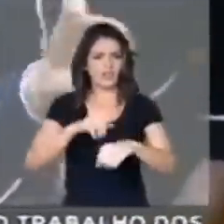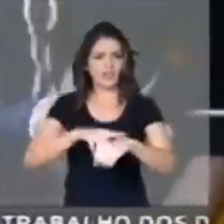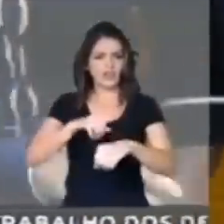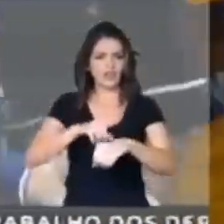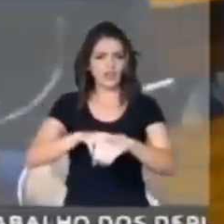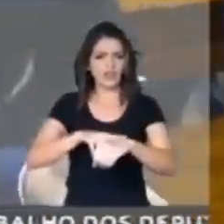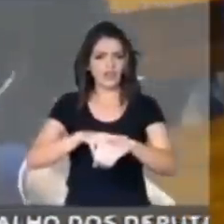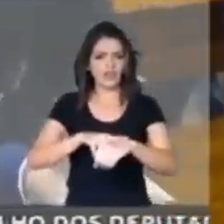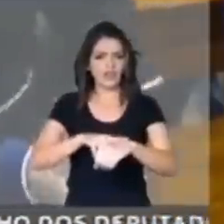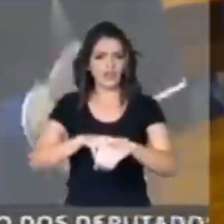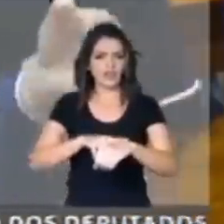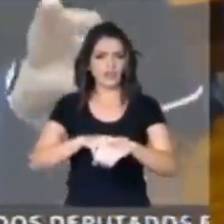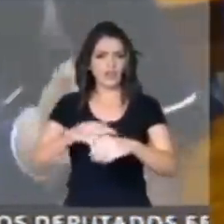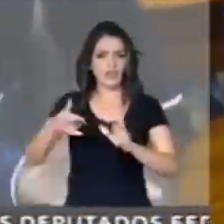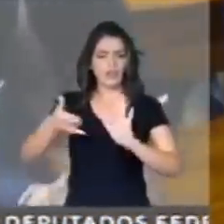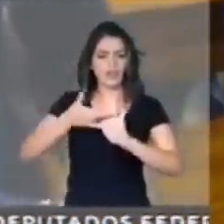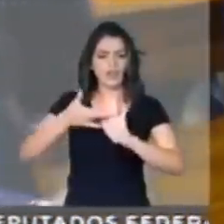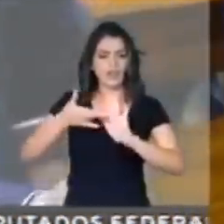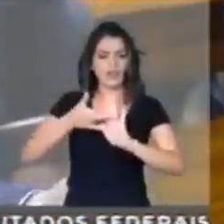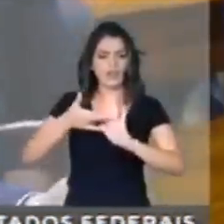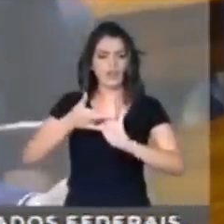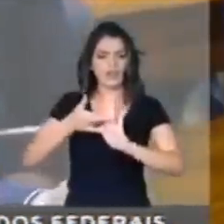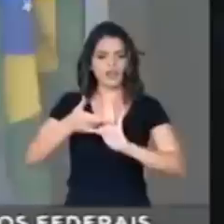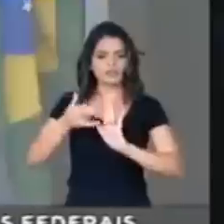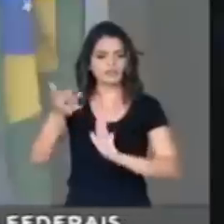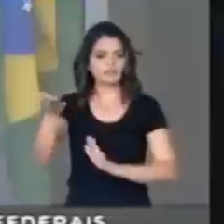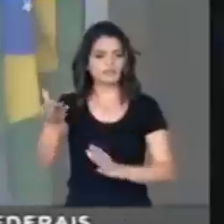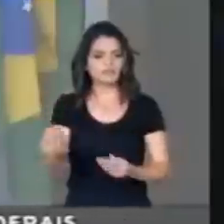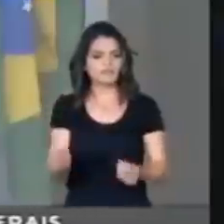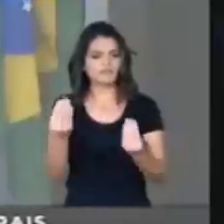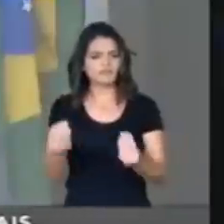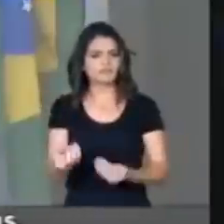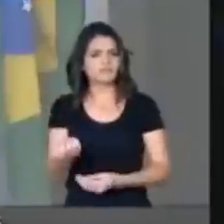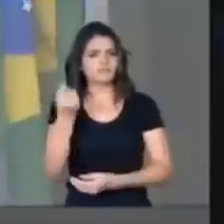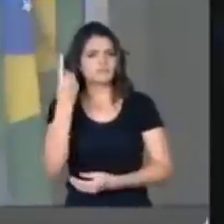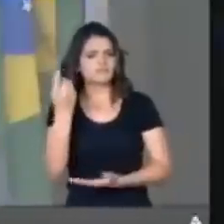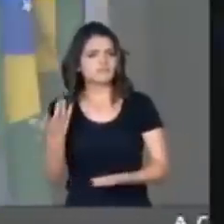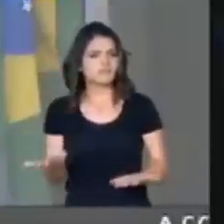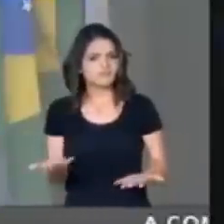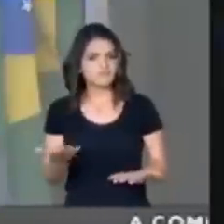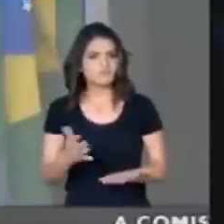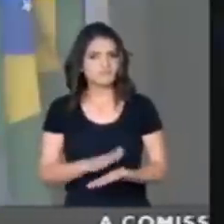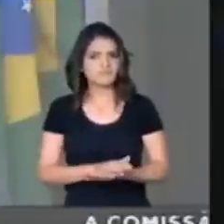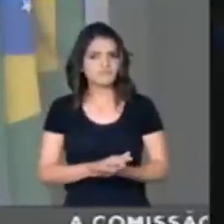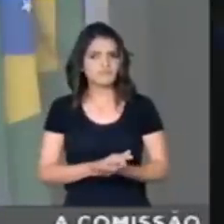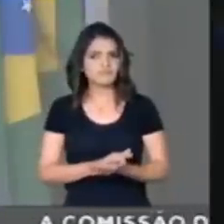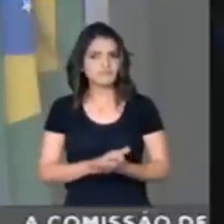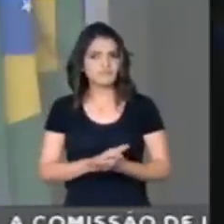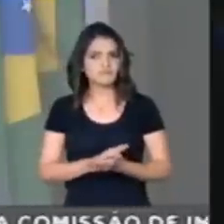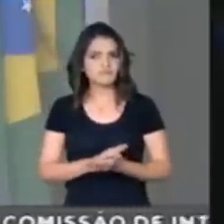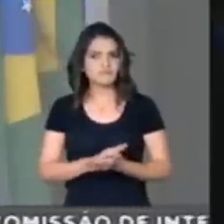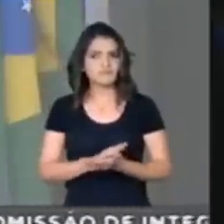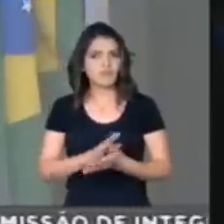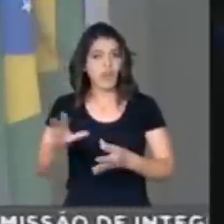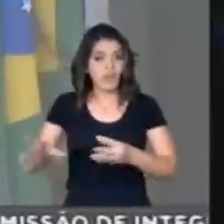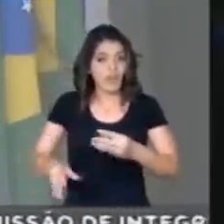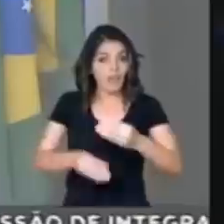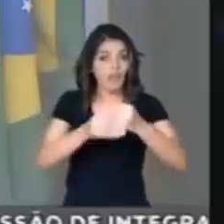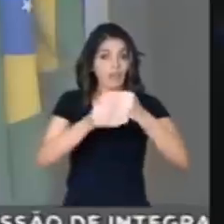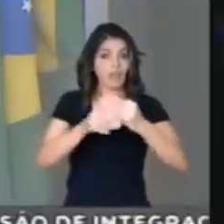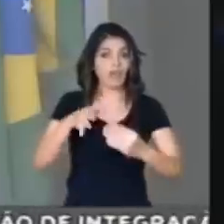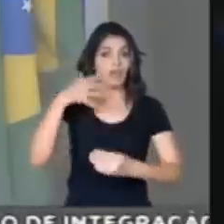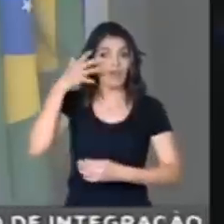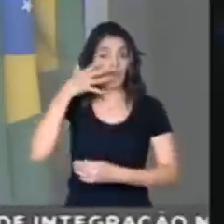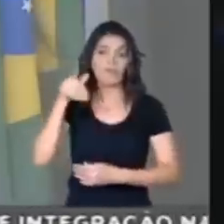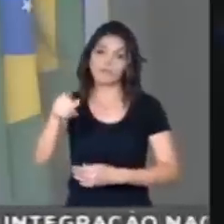parte é Kim, deputado Kim, Vossa Excelência, para concluir no grande expediente. Não existe a parte, só no grande expediente. Vossa